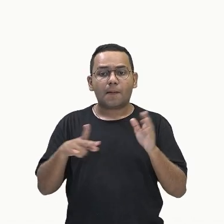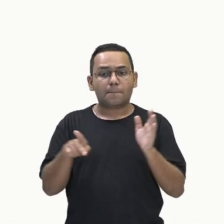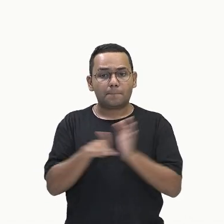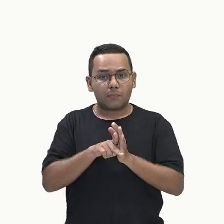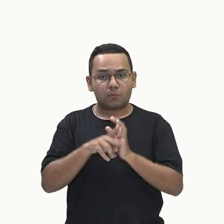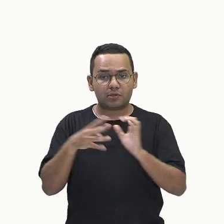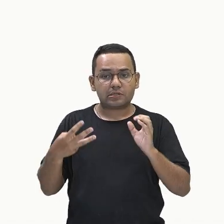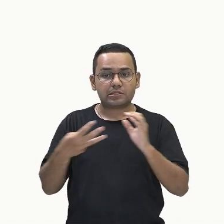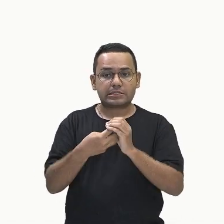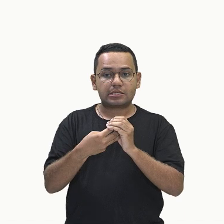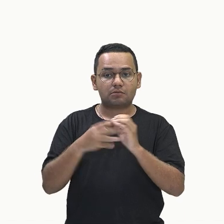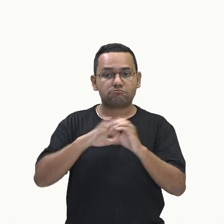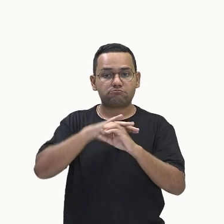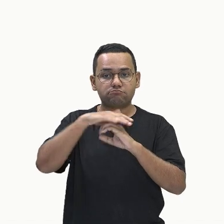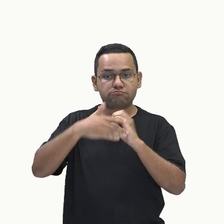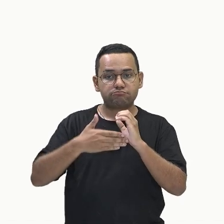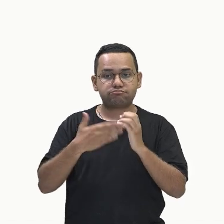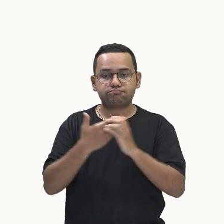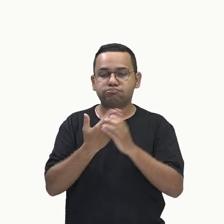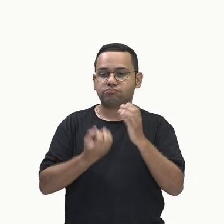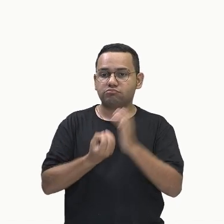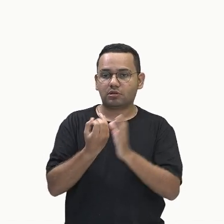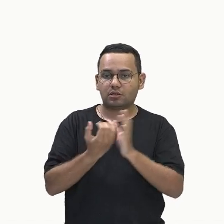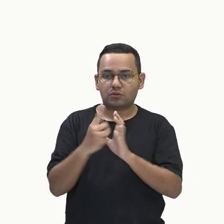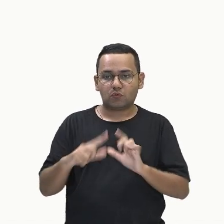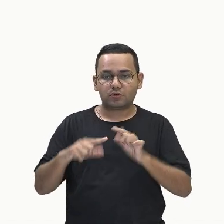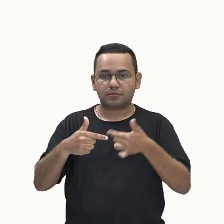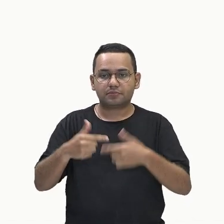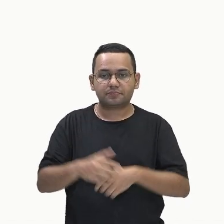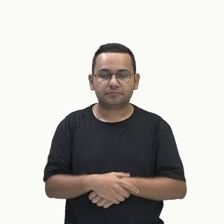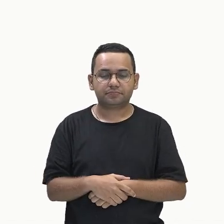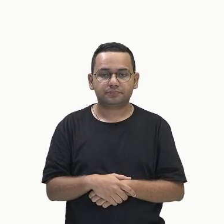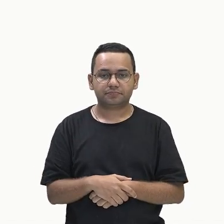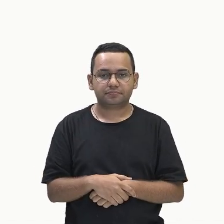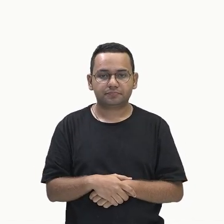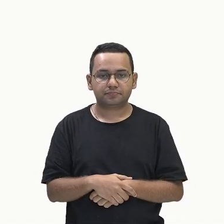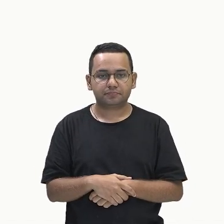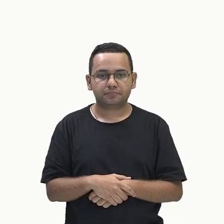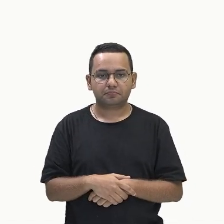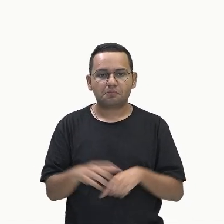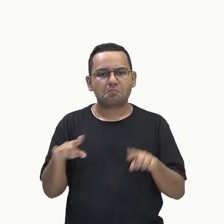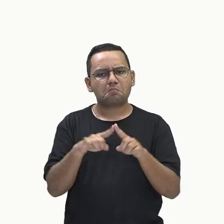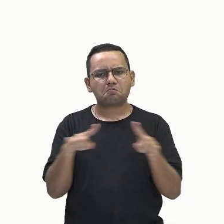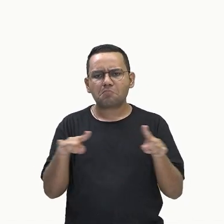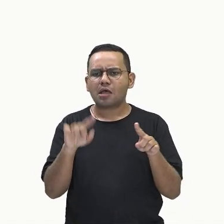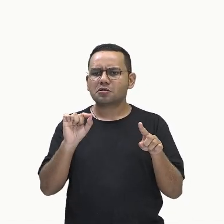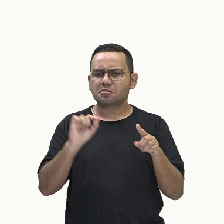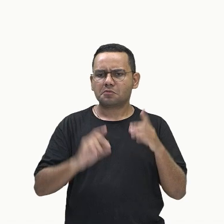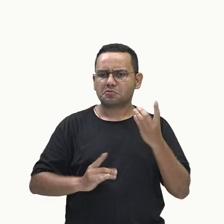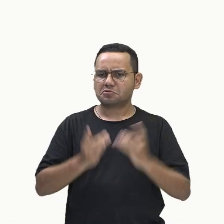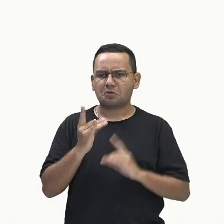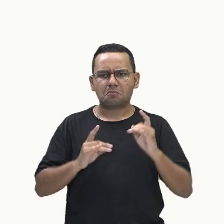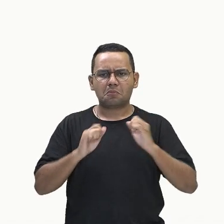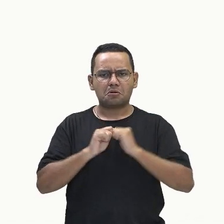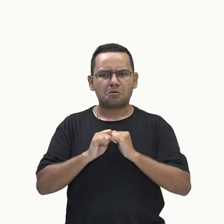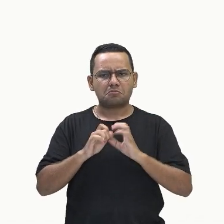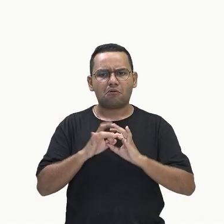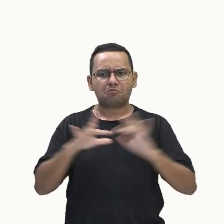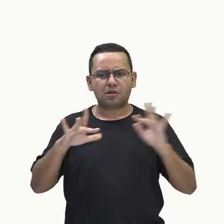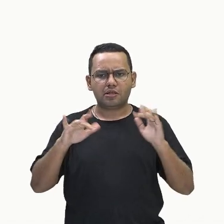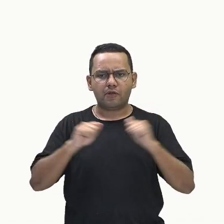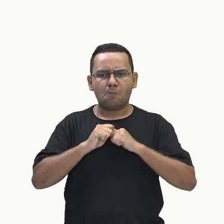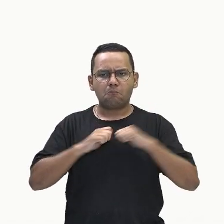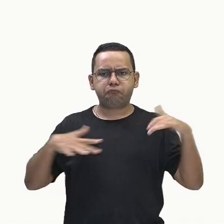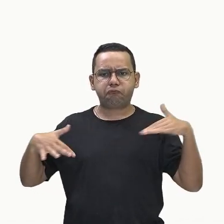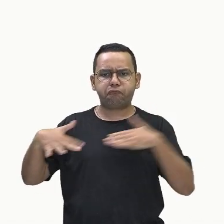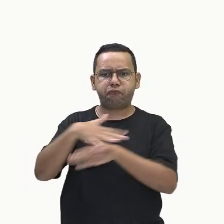em células-alvo. Então, os hormônios eles não vão atuar de forma descoordenada, né? Sem rumo, simplesmente